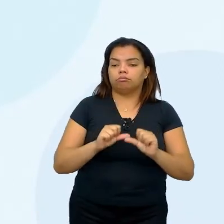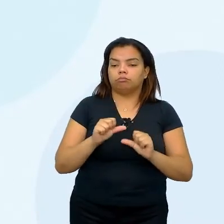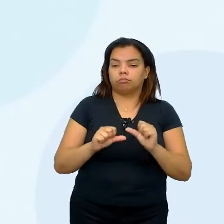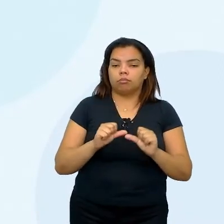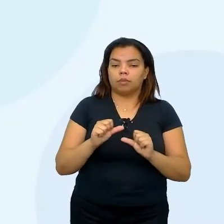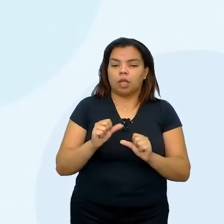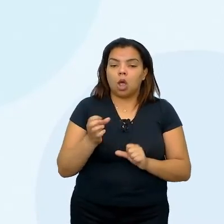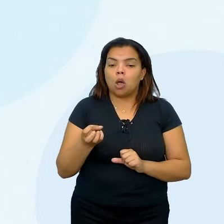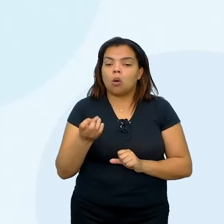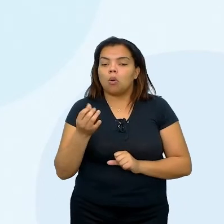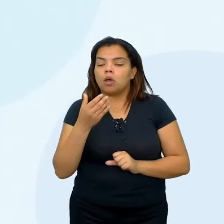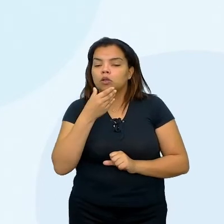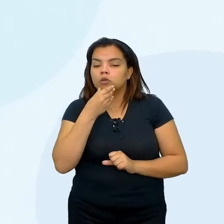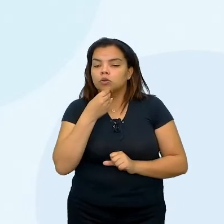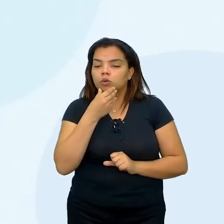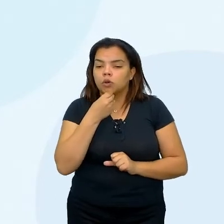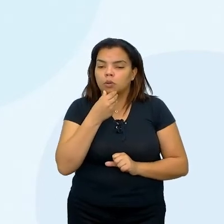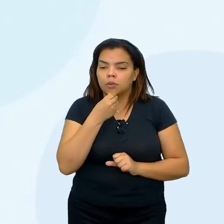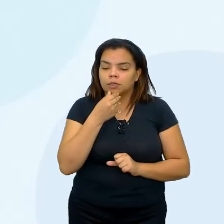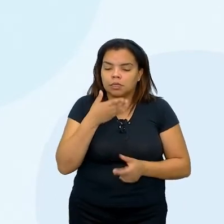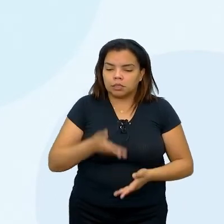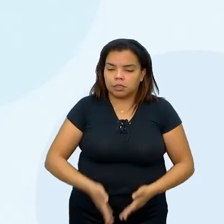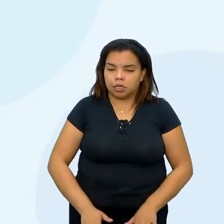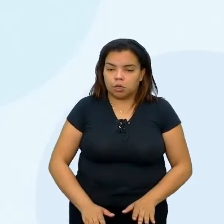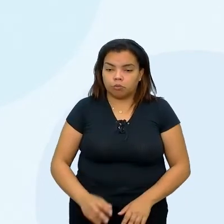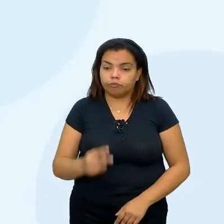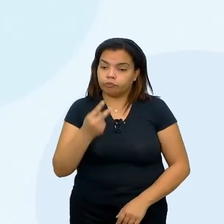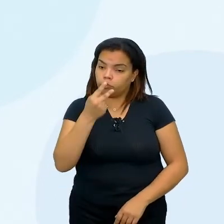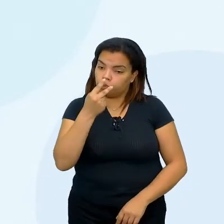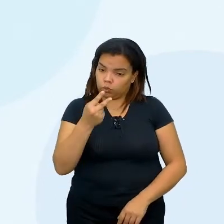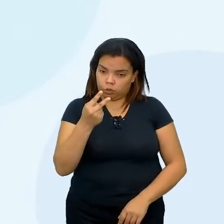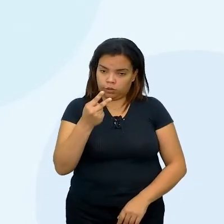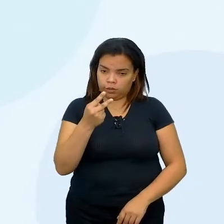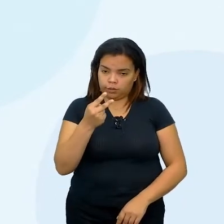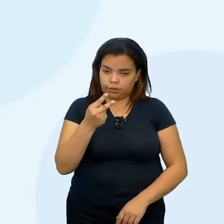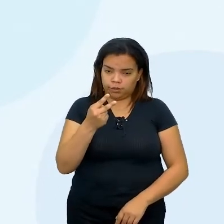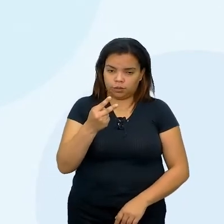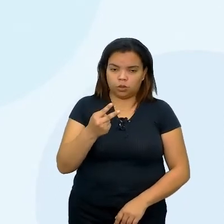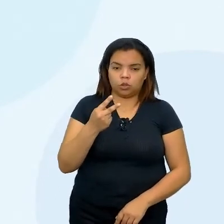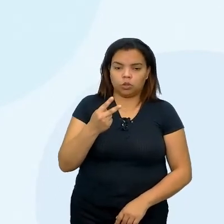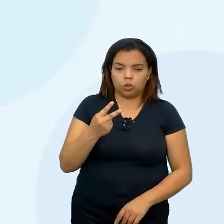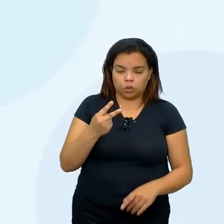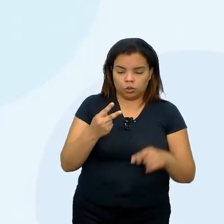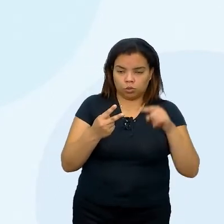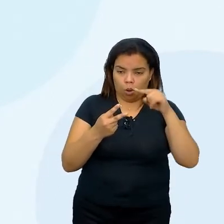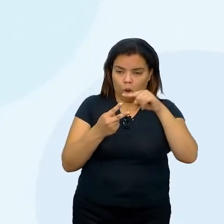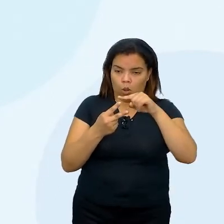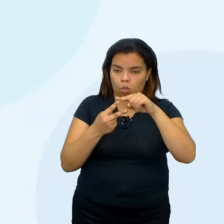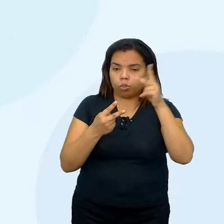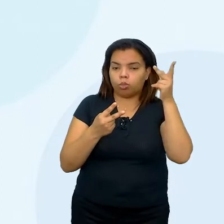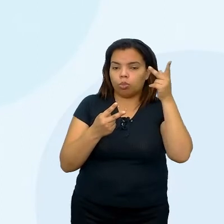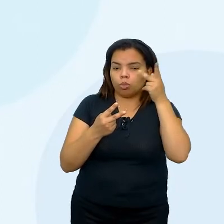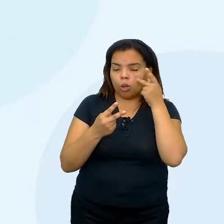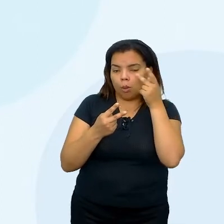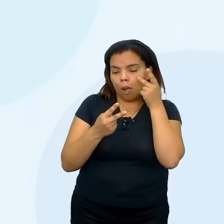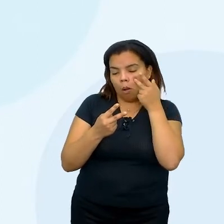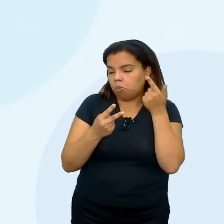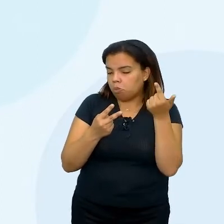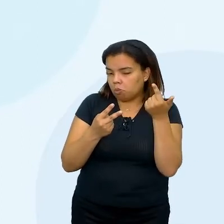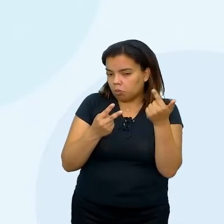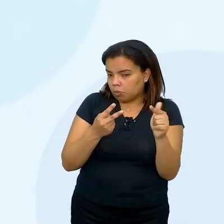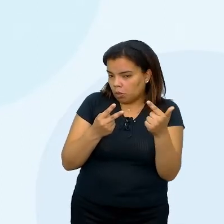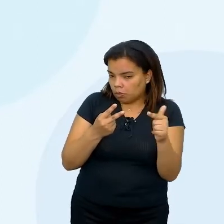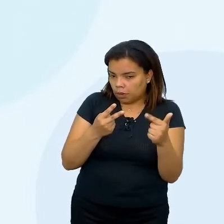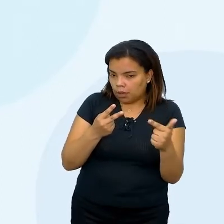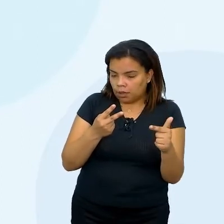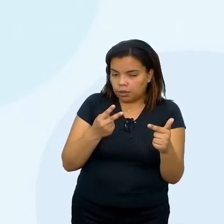nesse caso? Nasceram 2 indivíduos. Desses homens, um é normal, não carrega o traço,